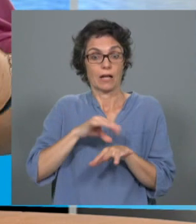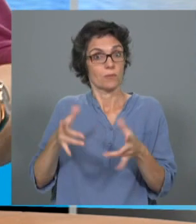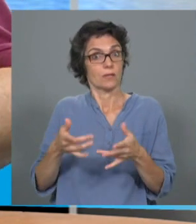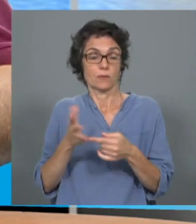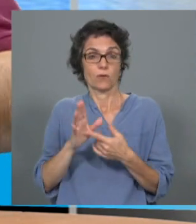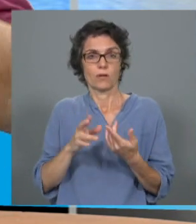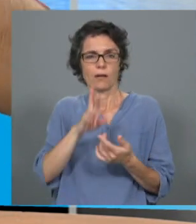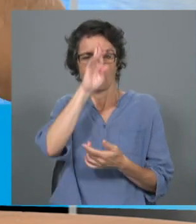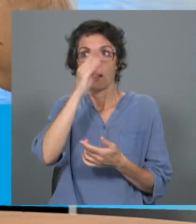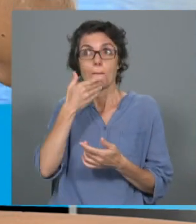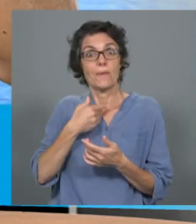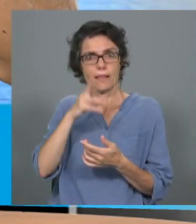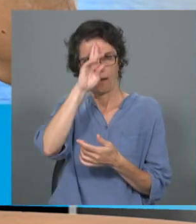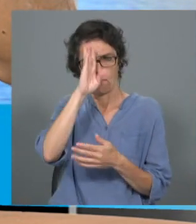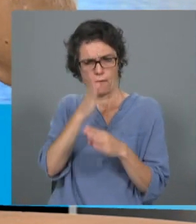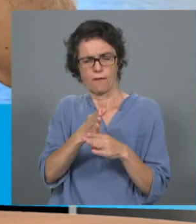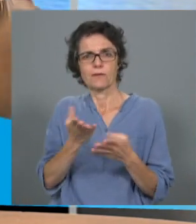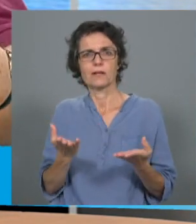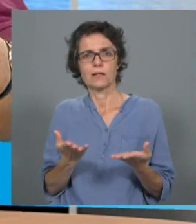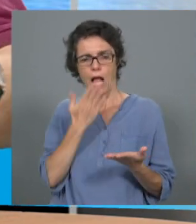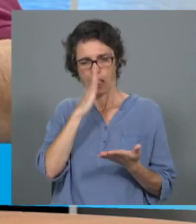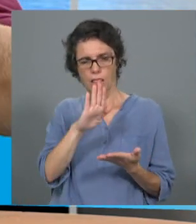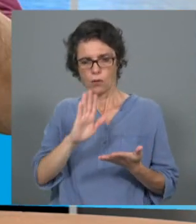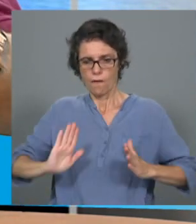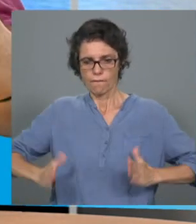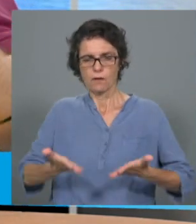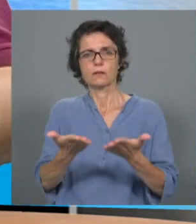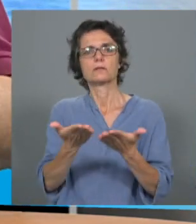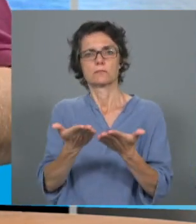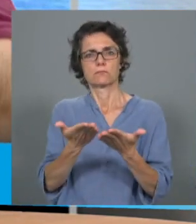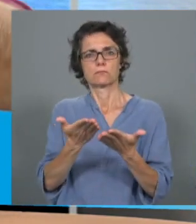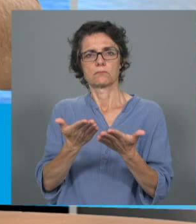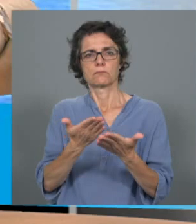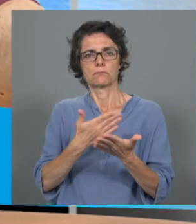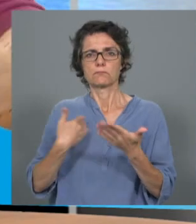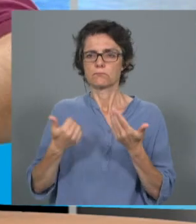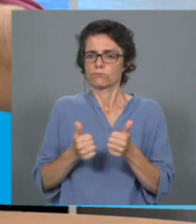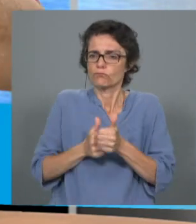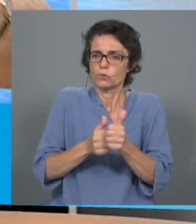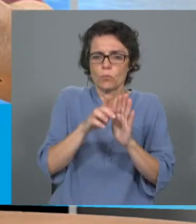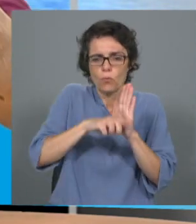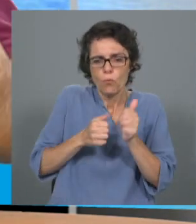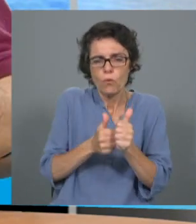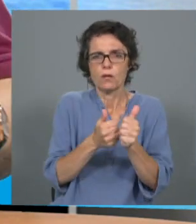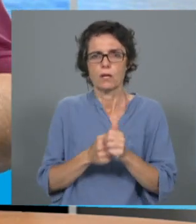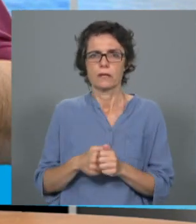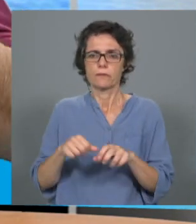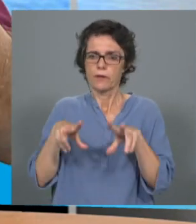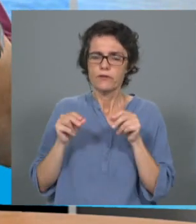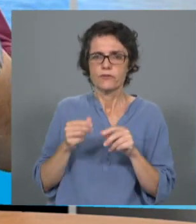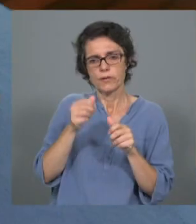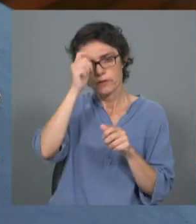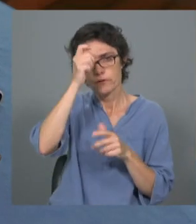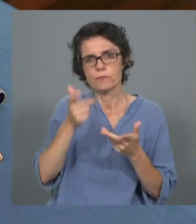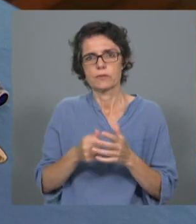resistir, a ter uma atitude proativa do ponto de vista sanitário, dos cuidados a ter, higiênicos, etc., de